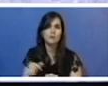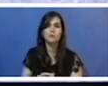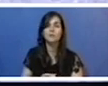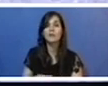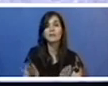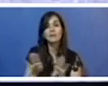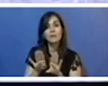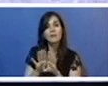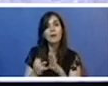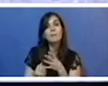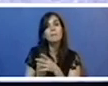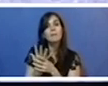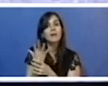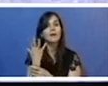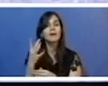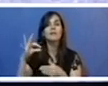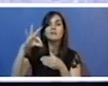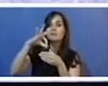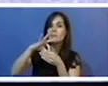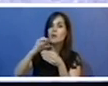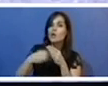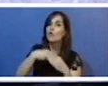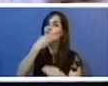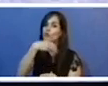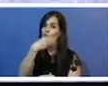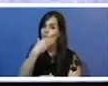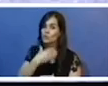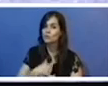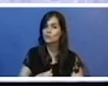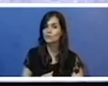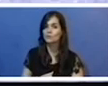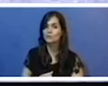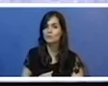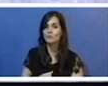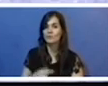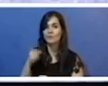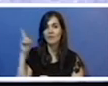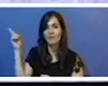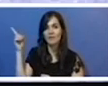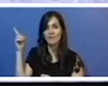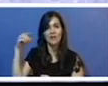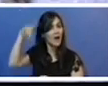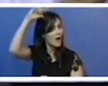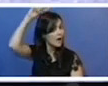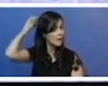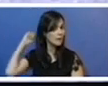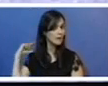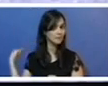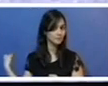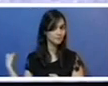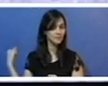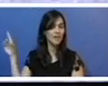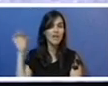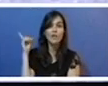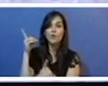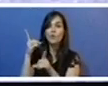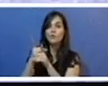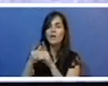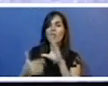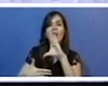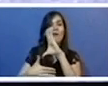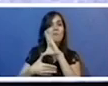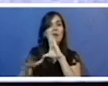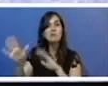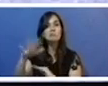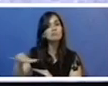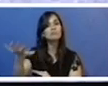de plantas, como sementes, como frutos. O gambá, que é um animal que pode ser encontrado em toda a América, desde o